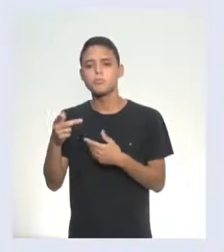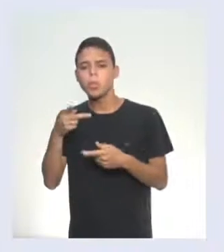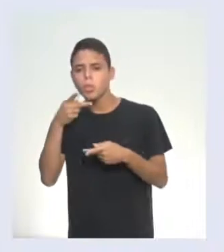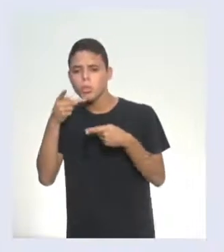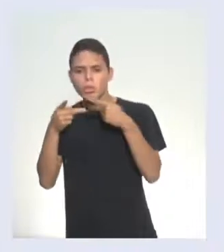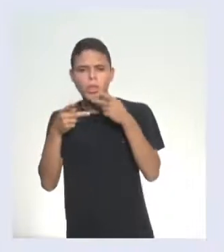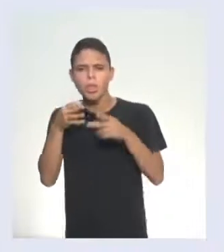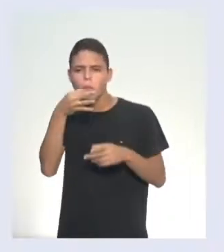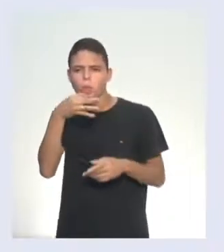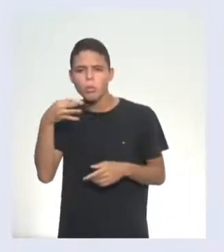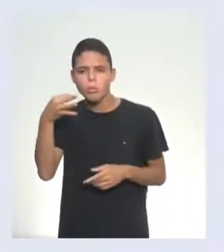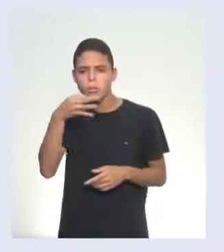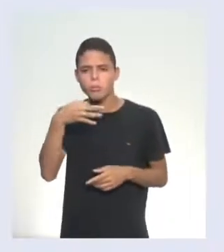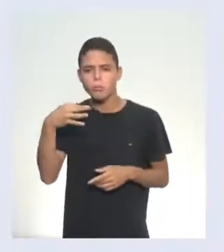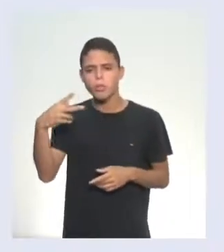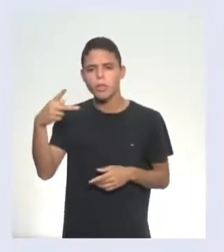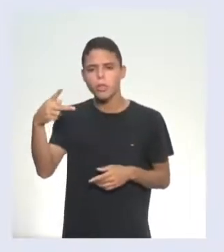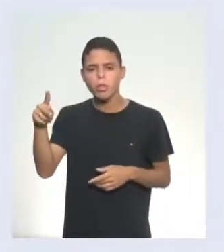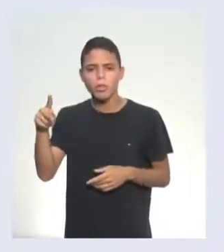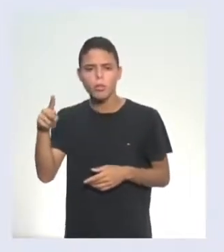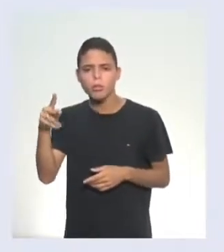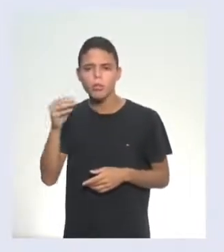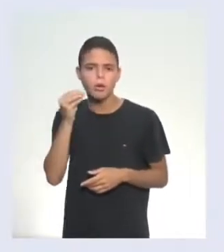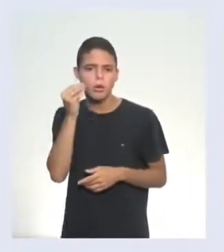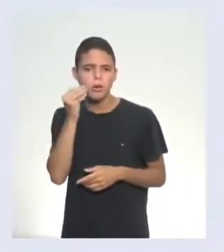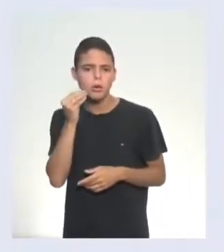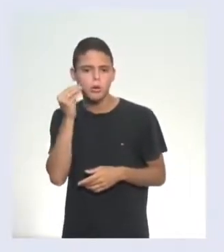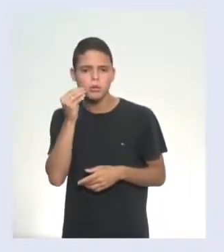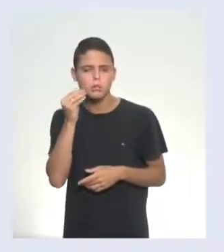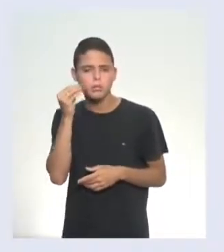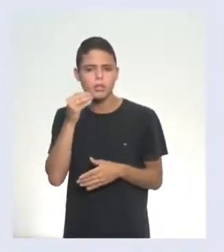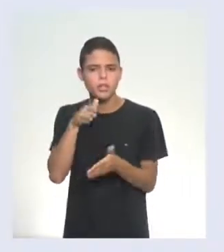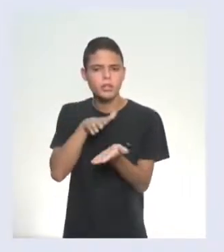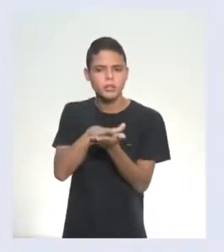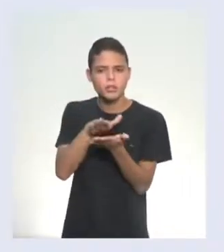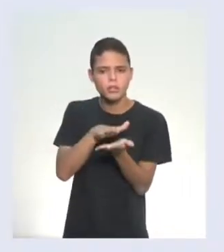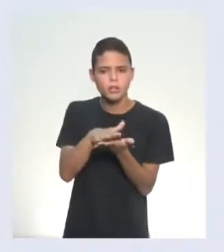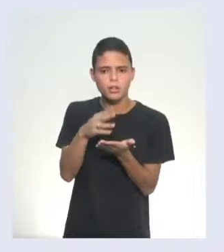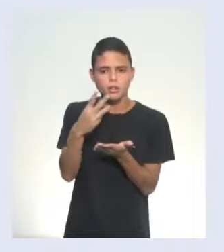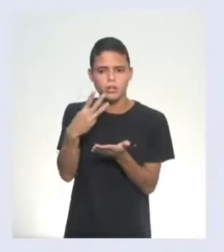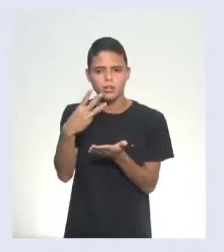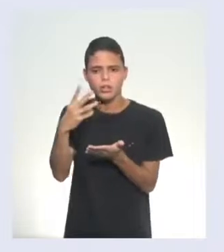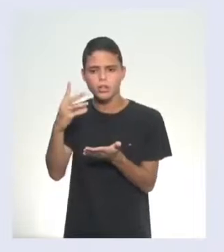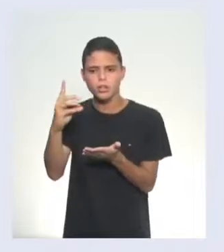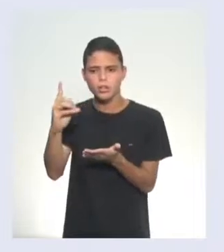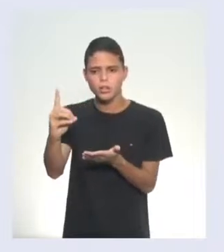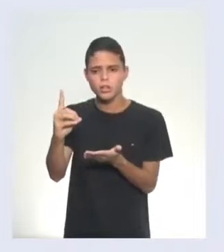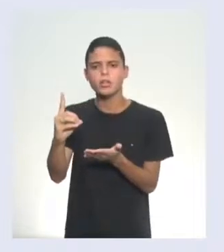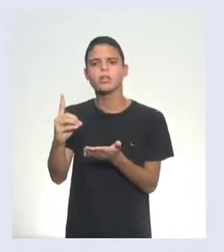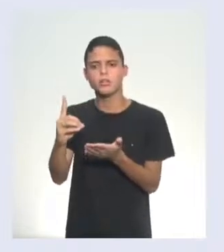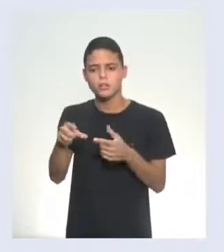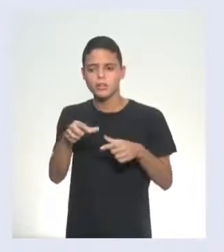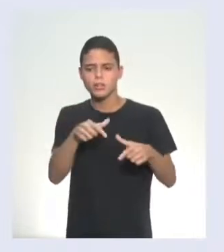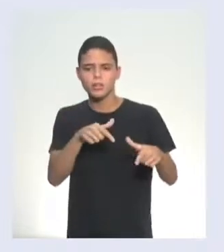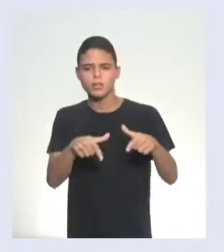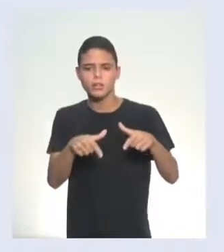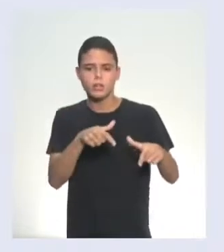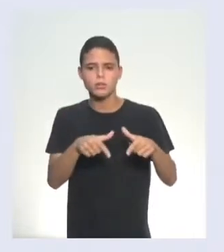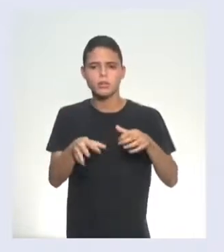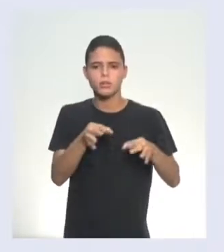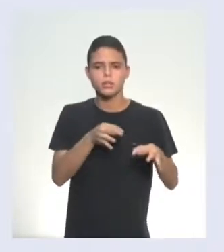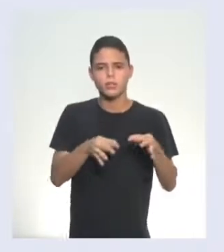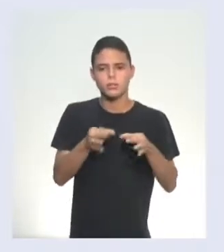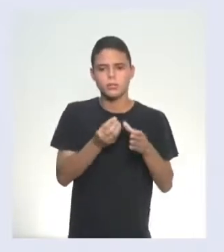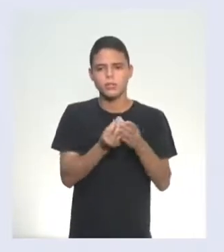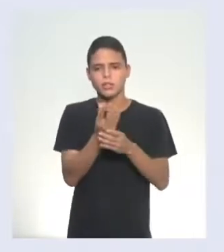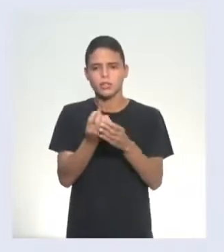citando exemplos, tá, de utilização da impressão 3D para a fabricação de coisas incríveis, coisas